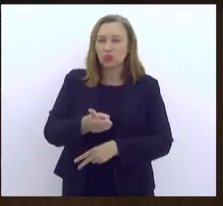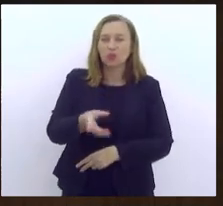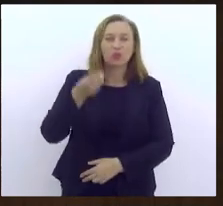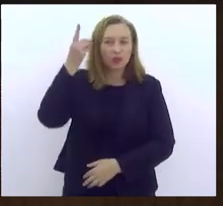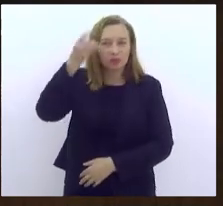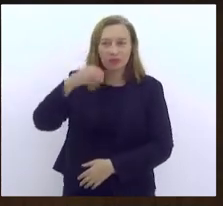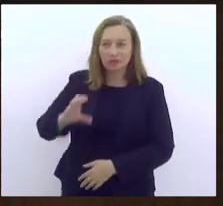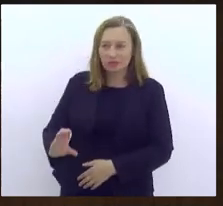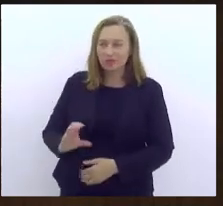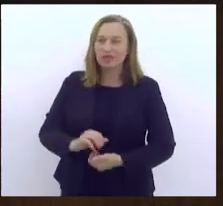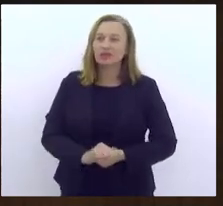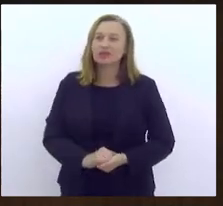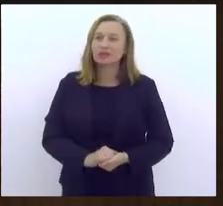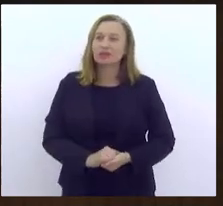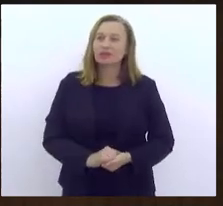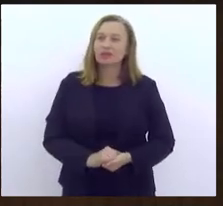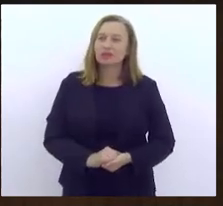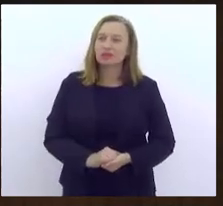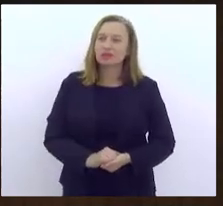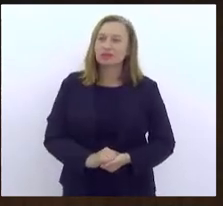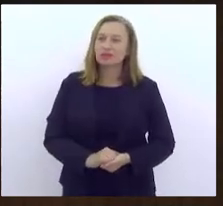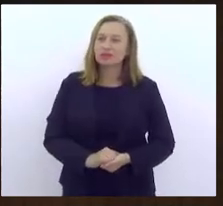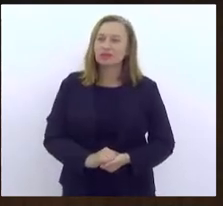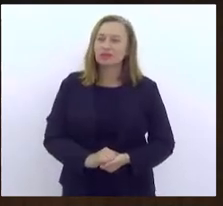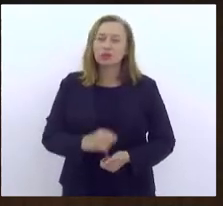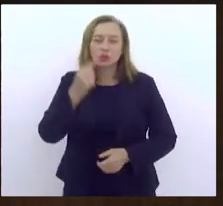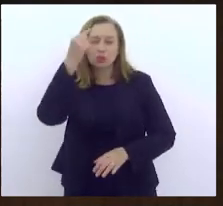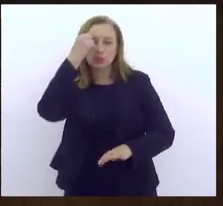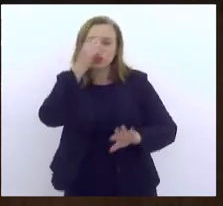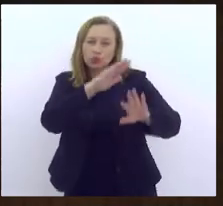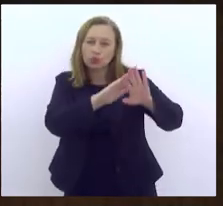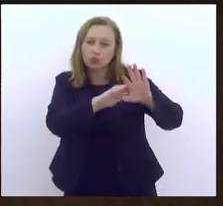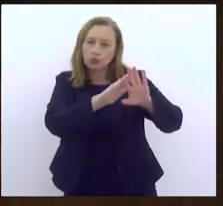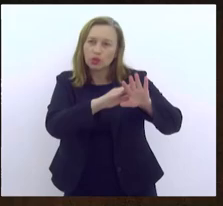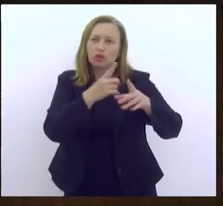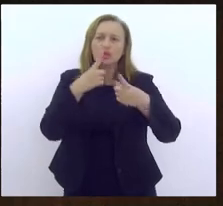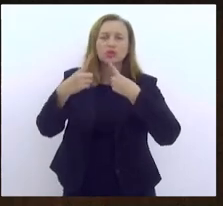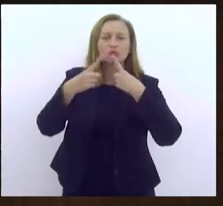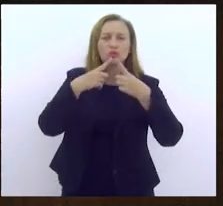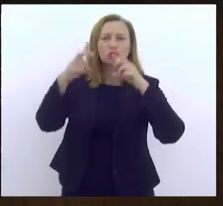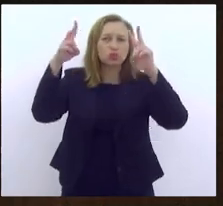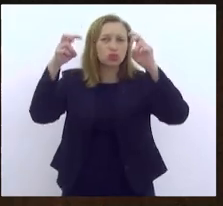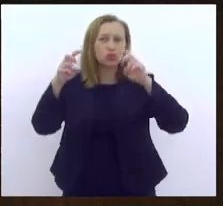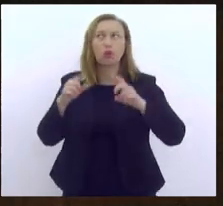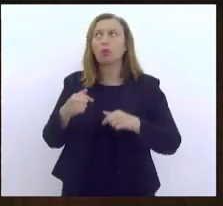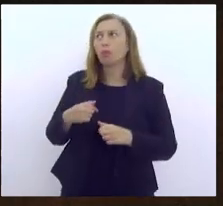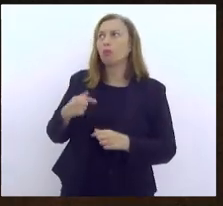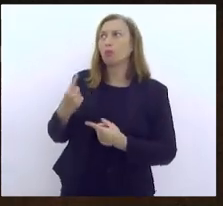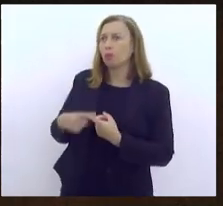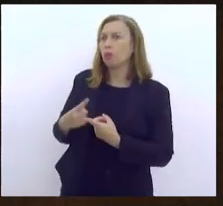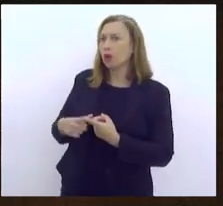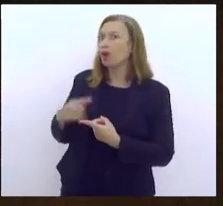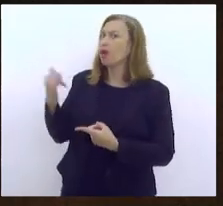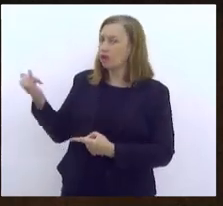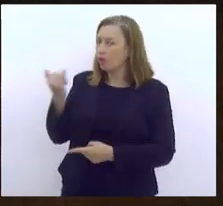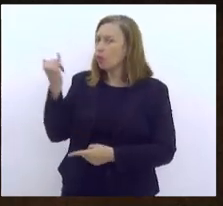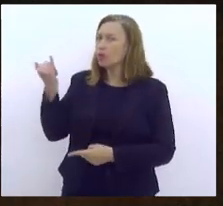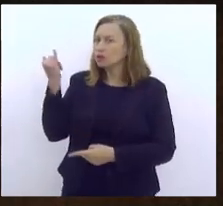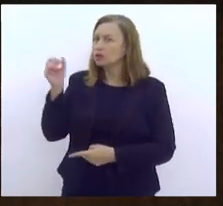Mink, carregado para o aspecto ideológico na discussão dessa pauta, porque considero que é um ingrediente